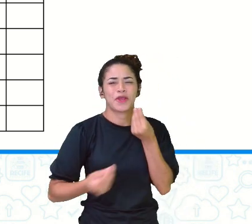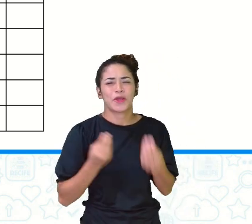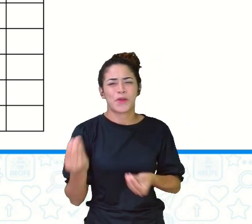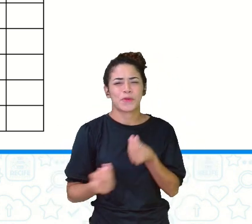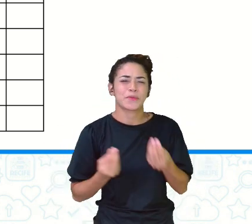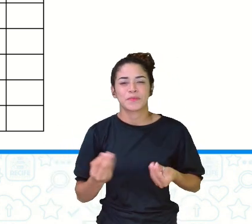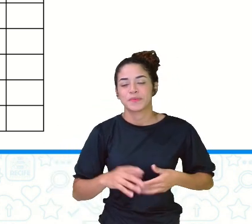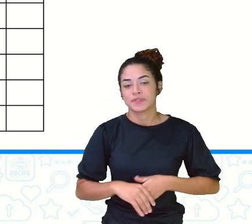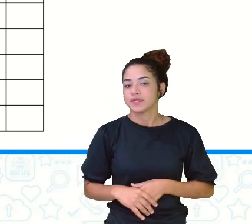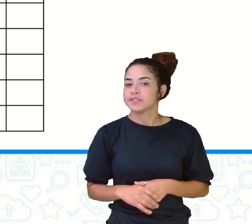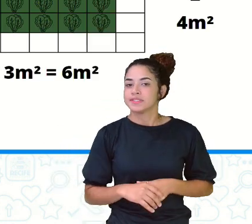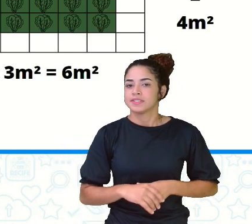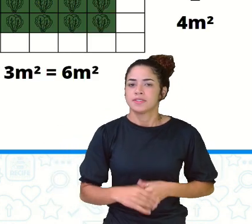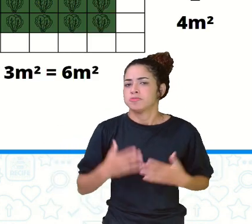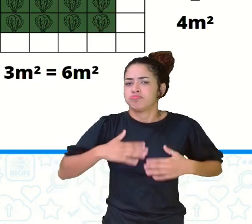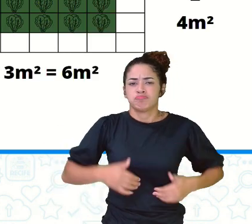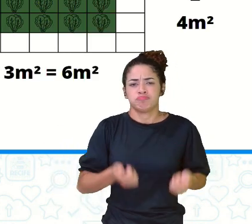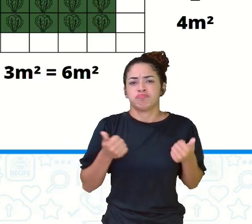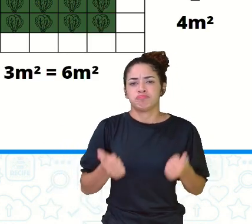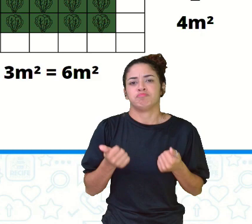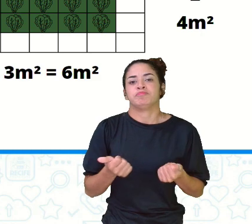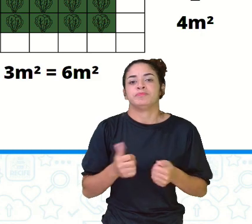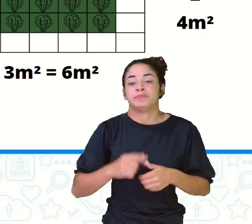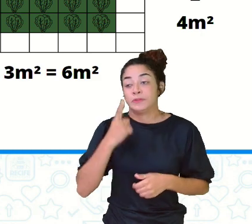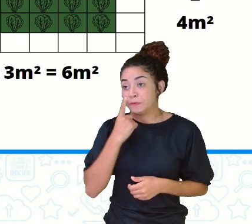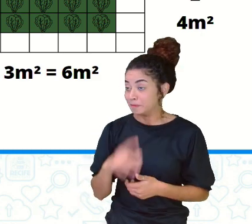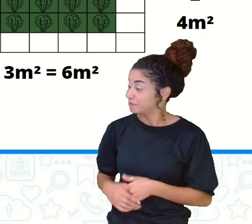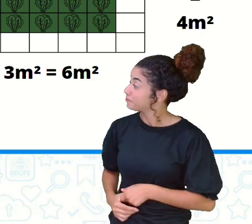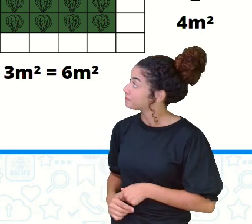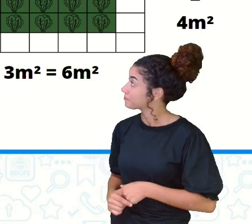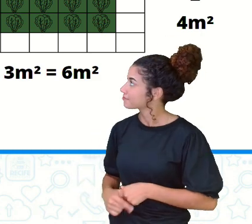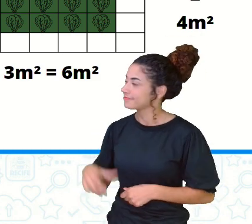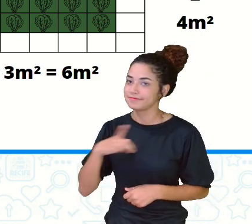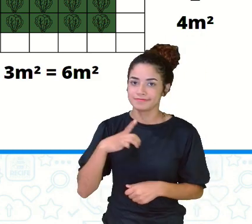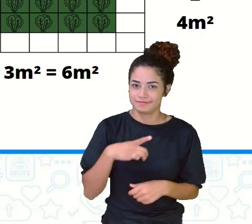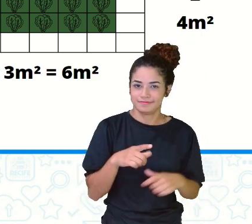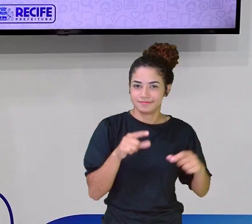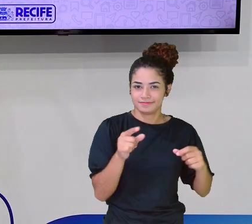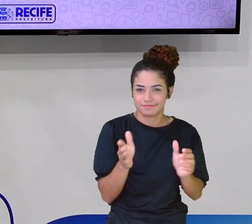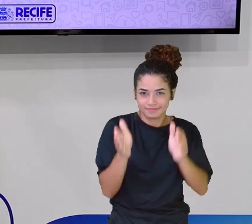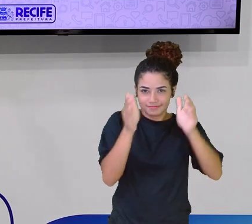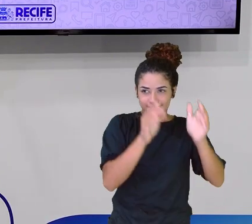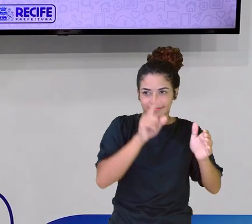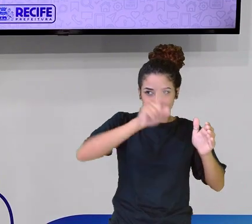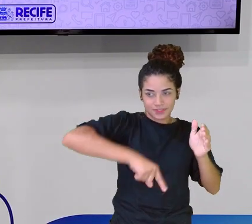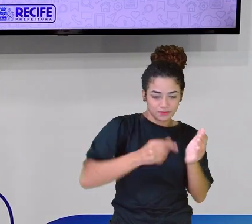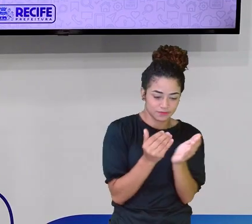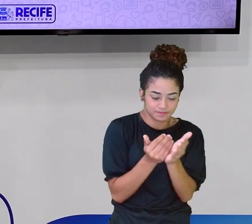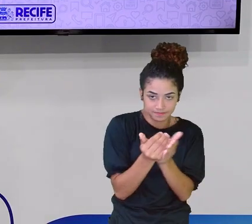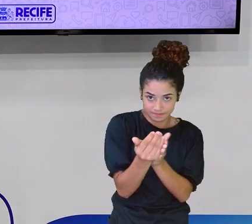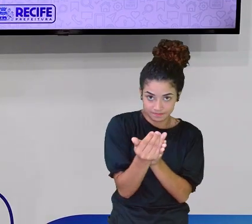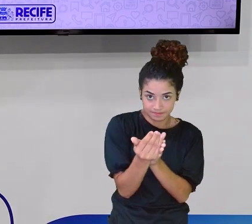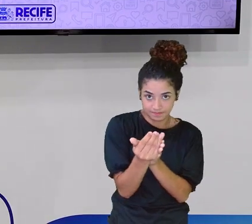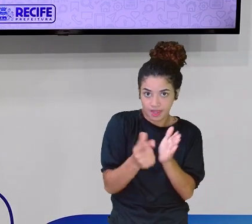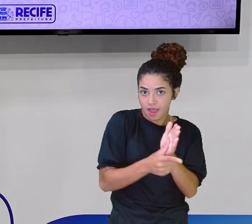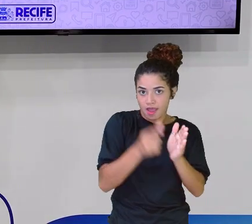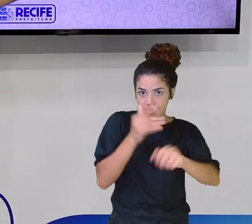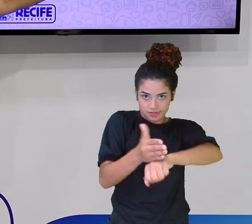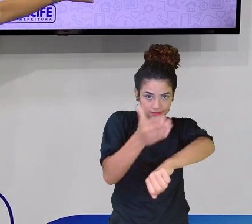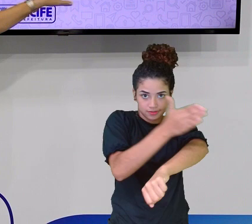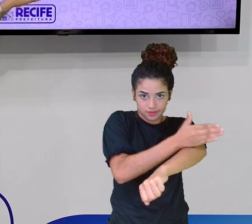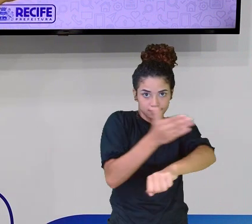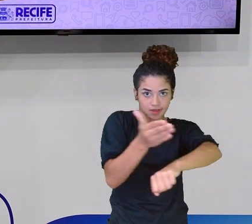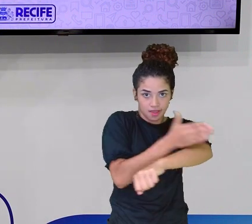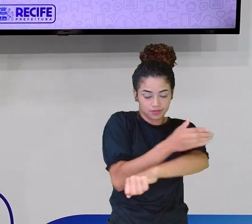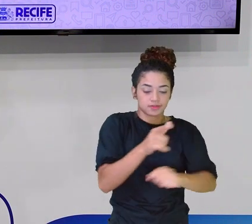isso, professora? Tranquilo. Ó, eu tenho a parte inicial, né? Ó, aqui a minha área inicial